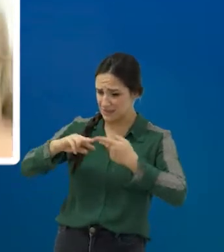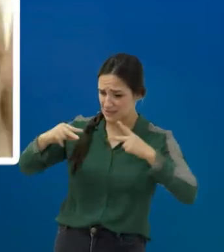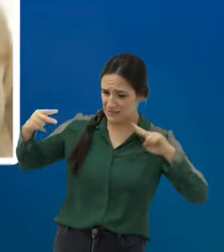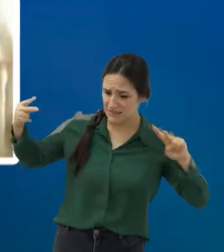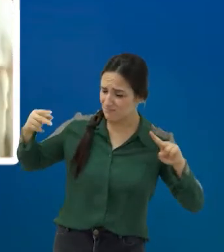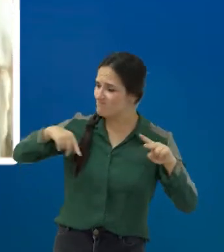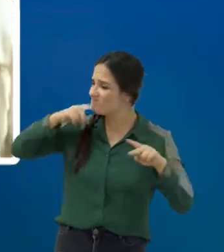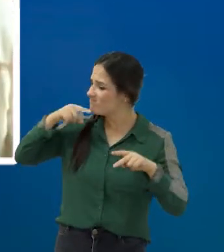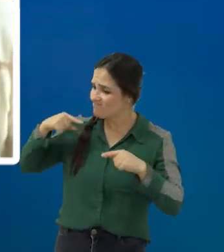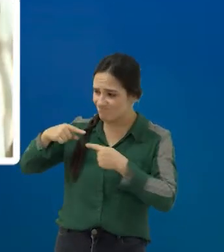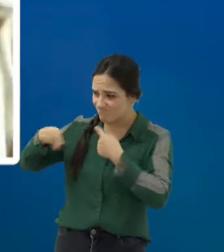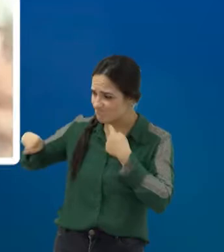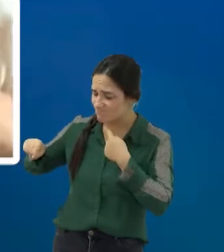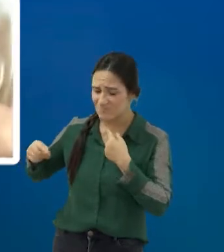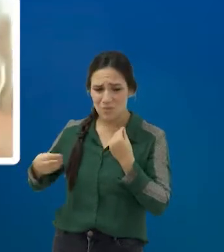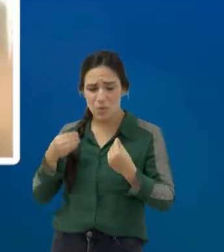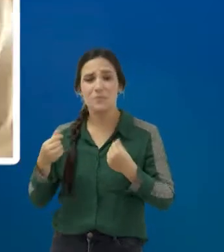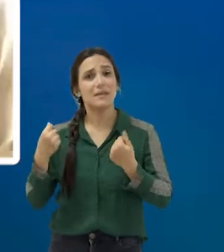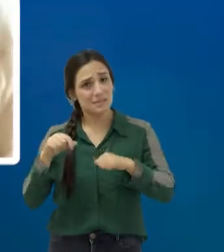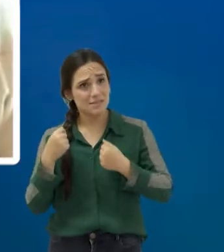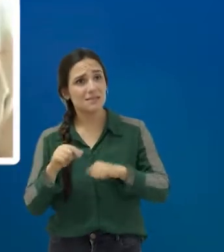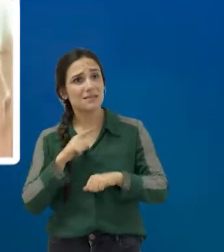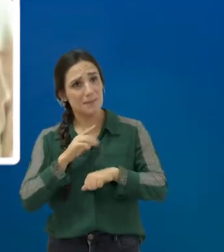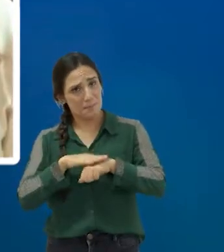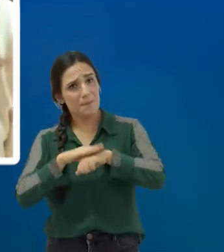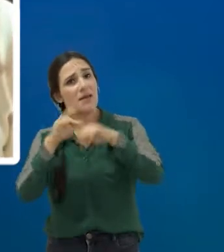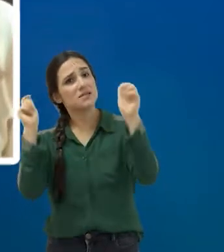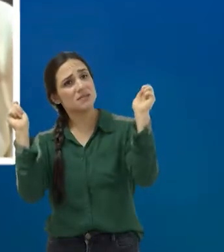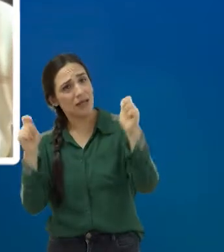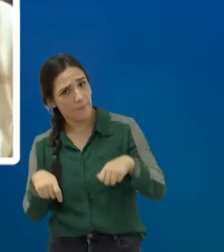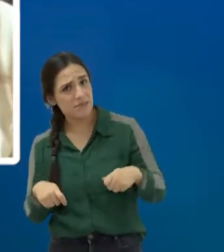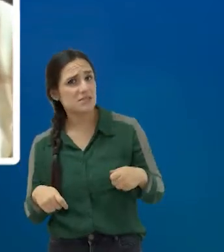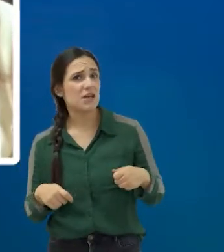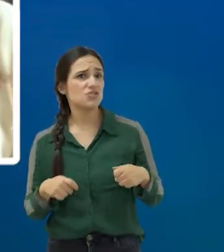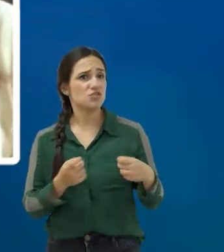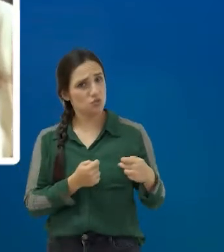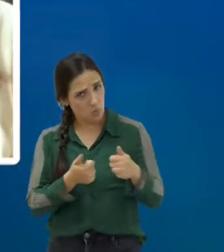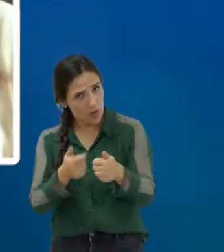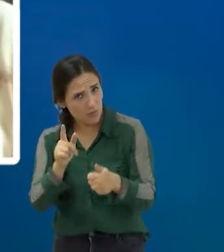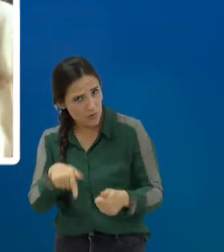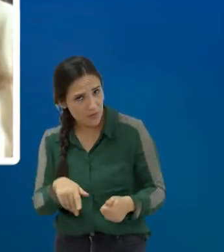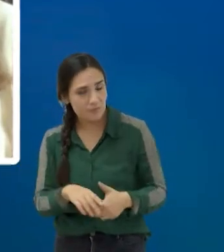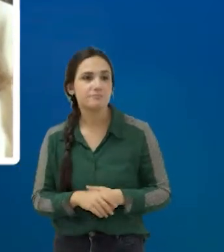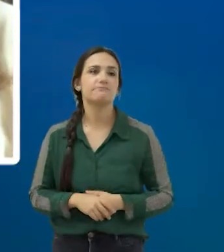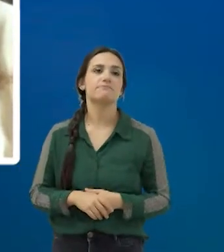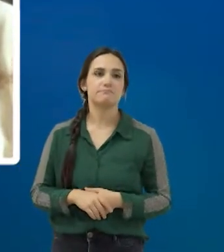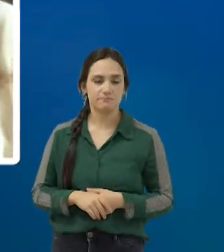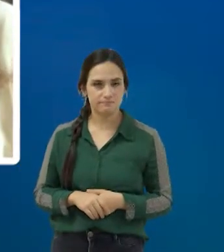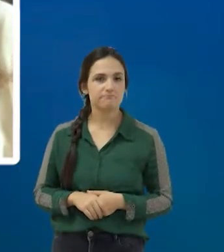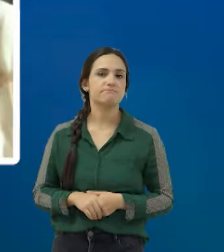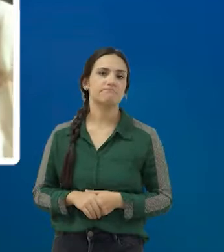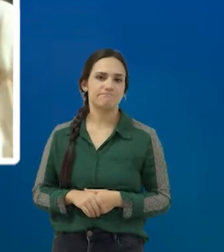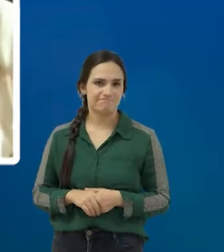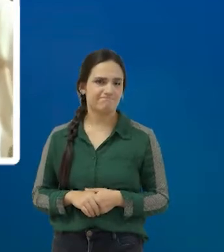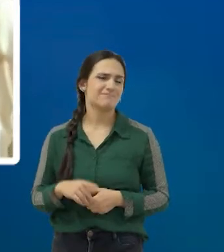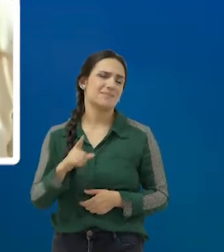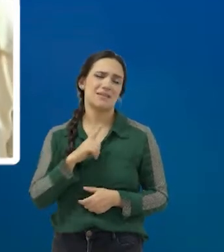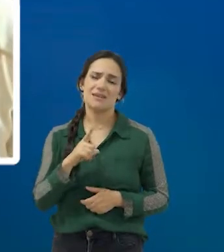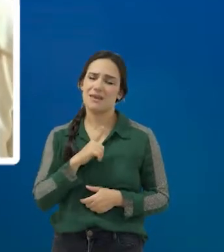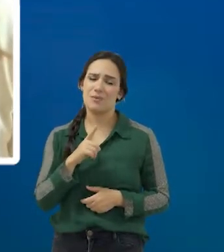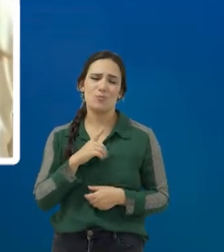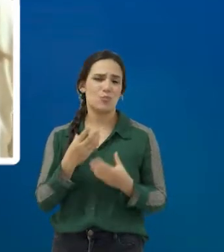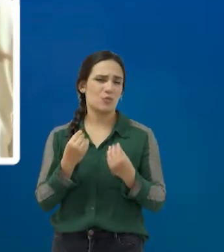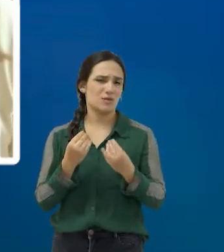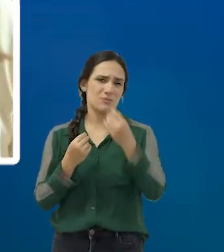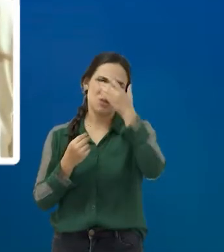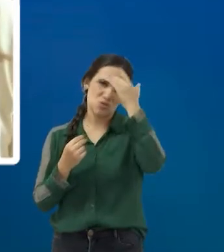tem que abrir mais possibilidades para a gente se ajudar, né? Exatamente, exatamente. Muitas famílias não são